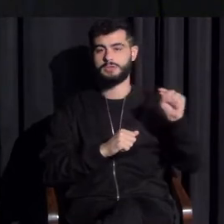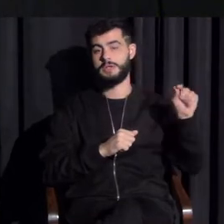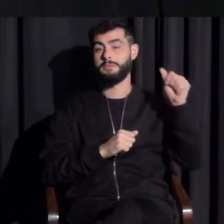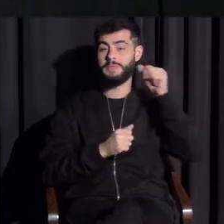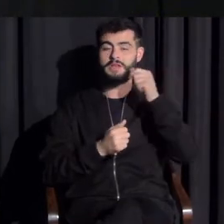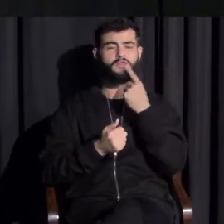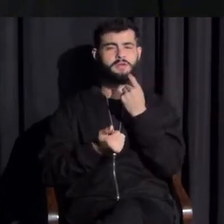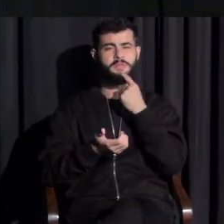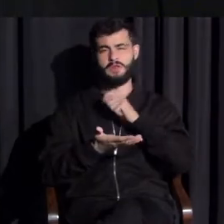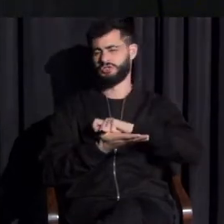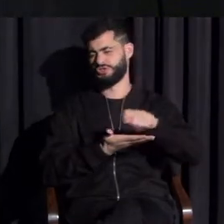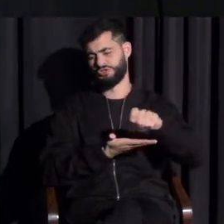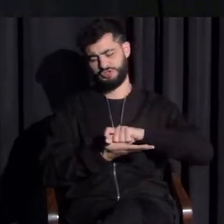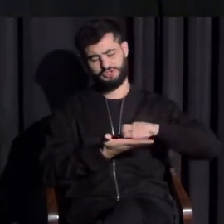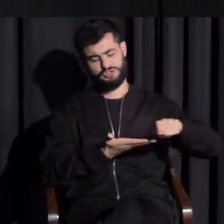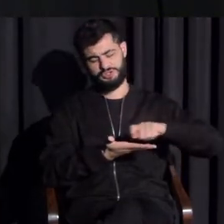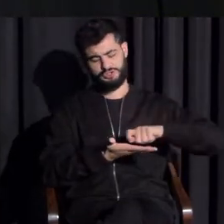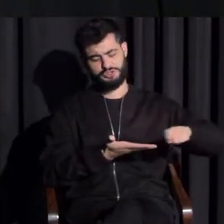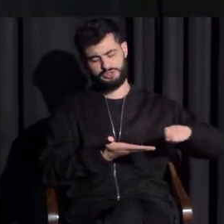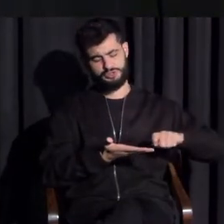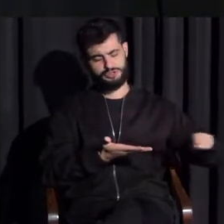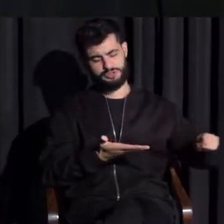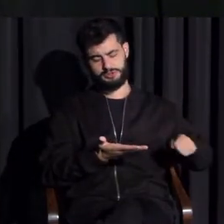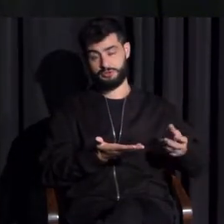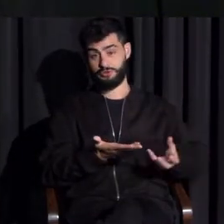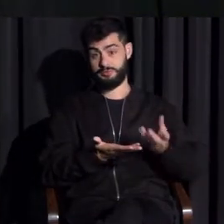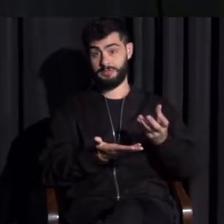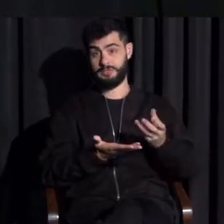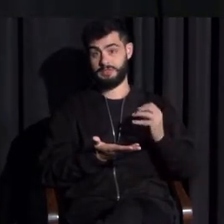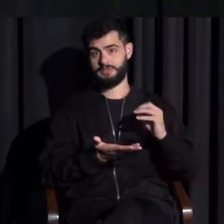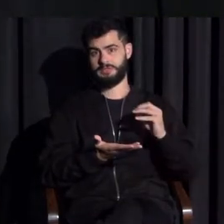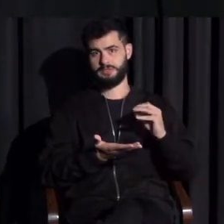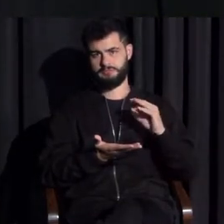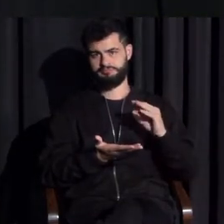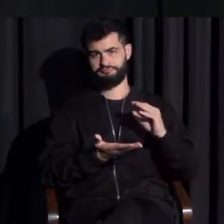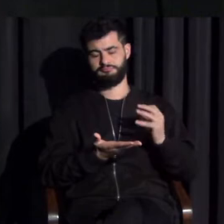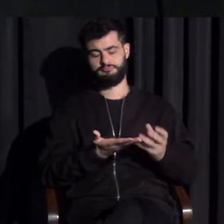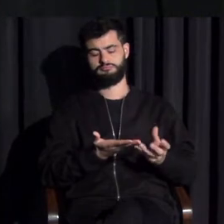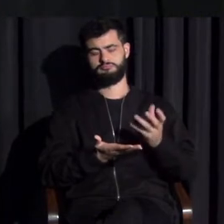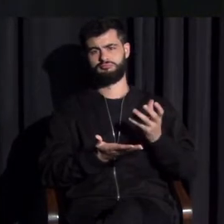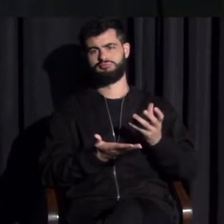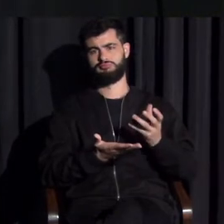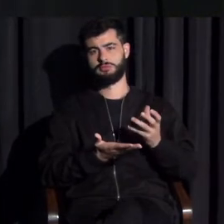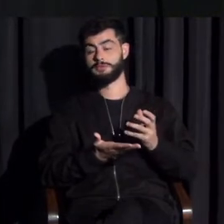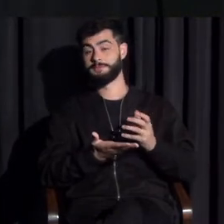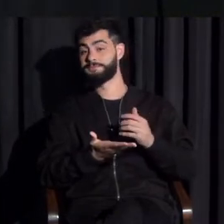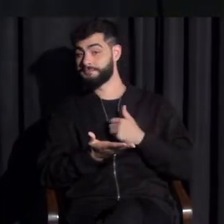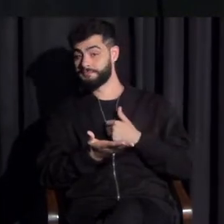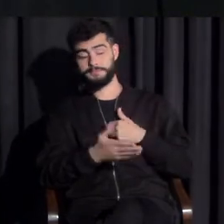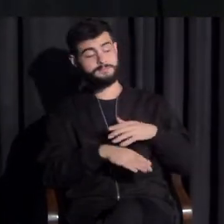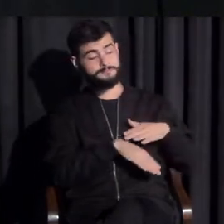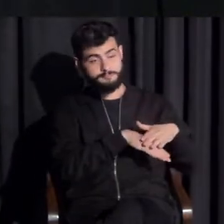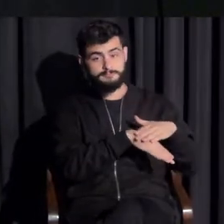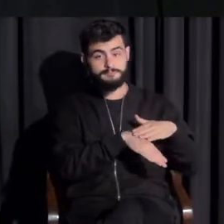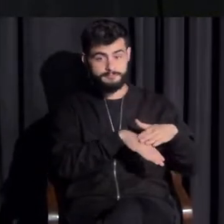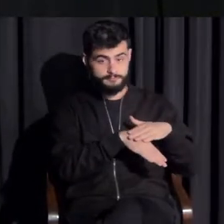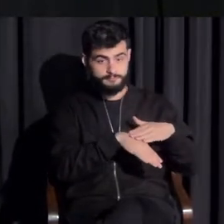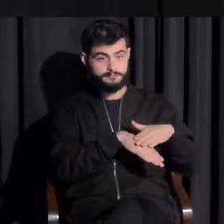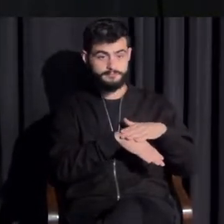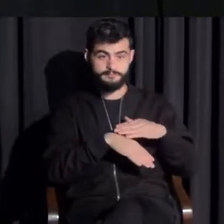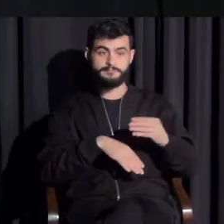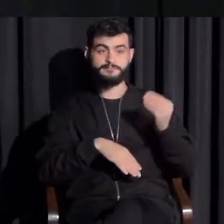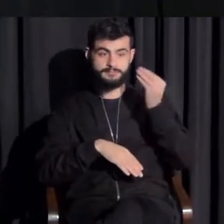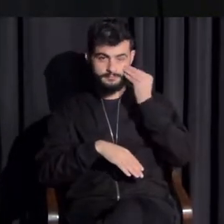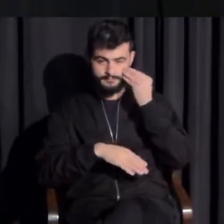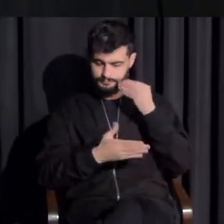vermelhas, riscos vermelhos, e era um desenho que chamava bastante atenção. E aí fui conversar. Eu parto do princípio de que, se